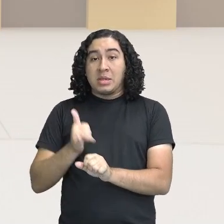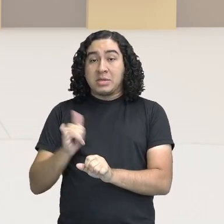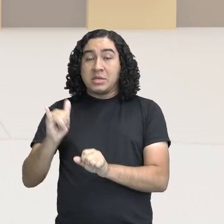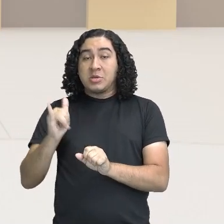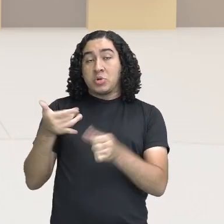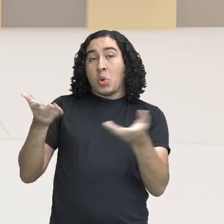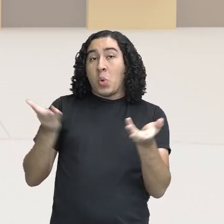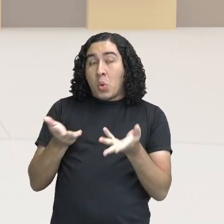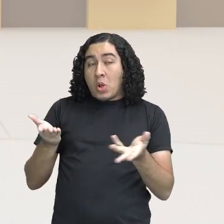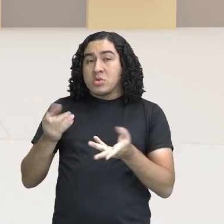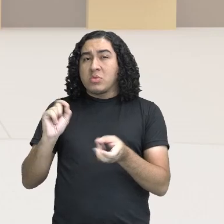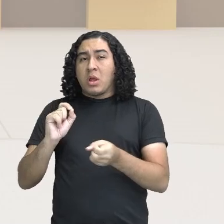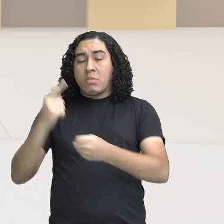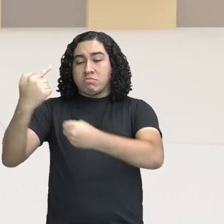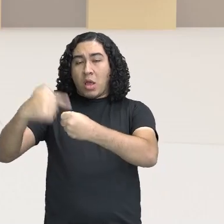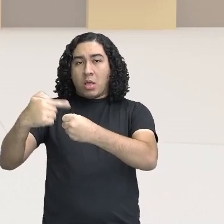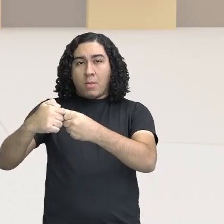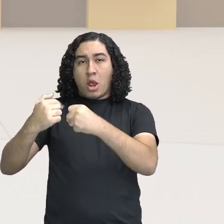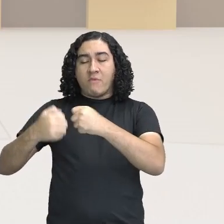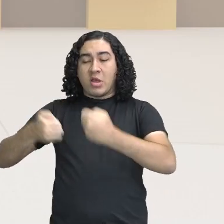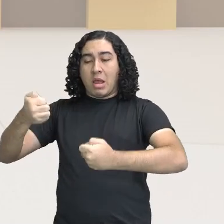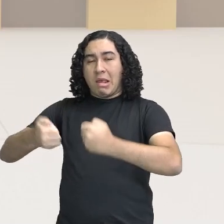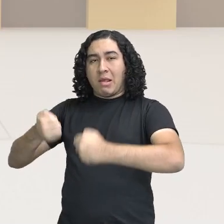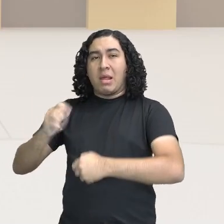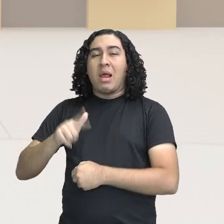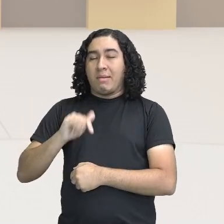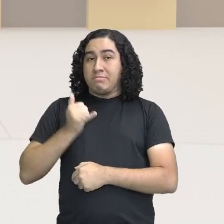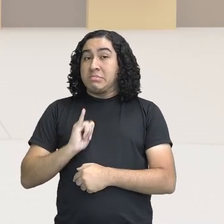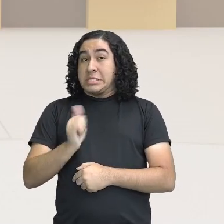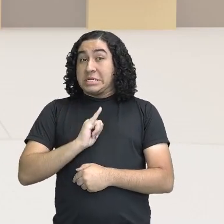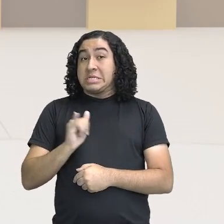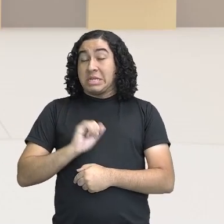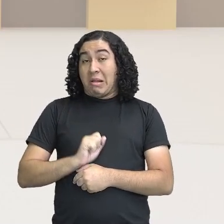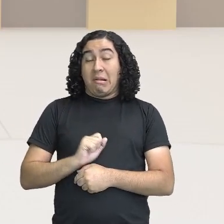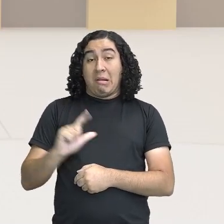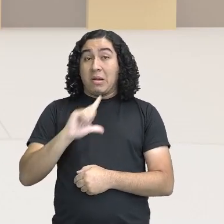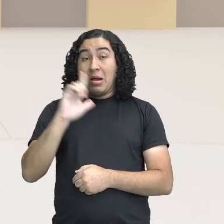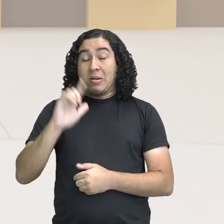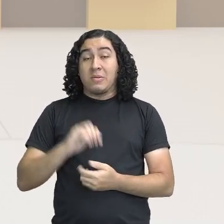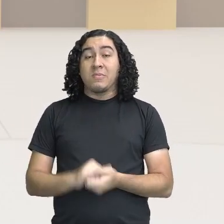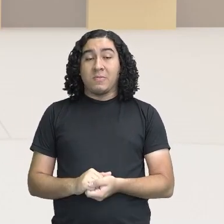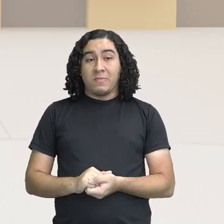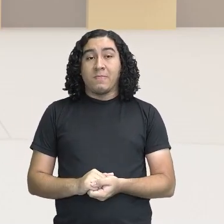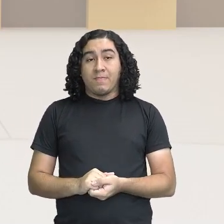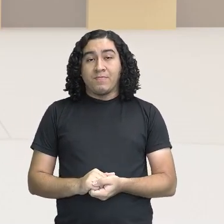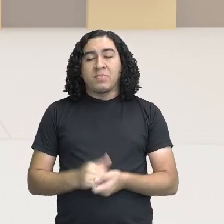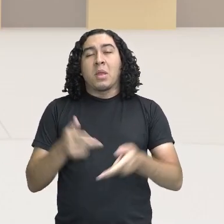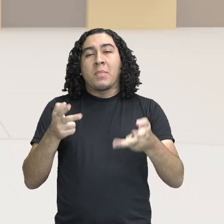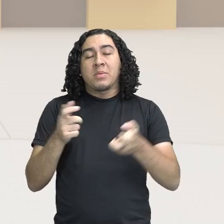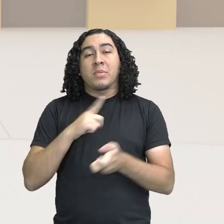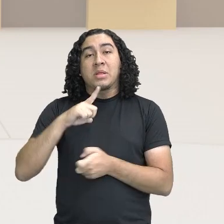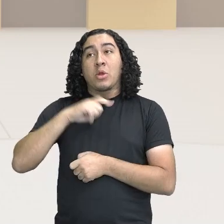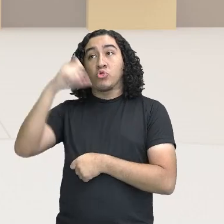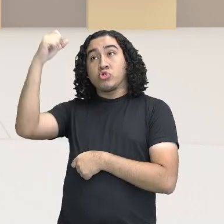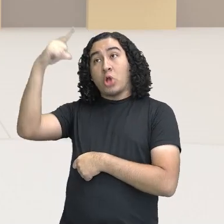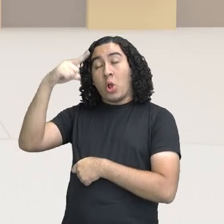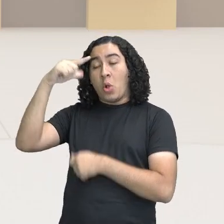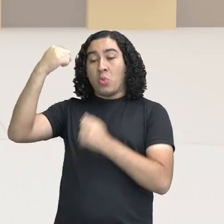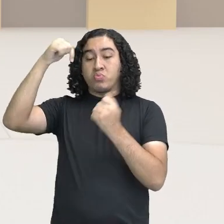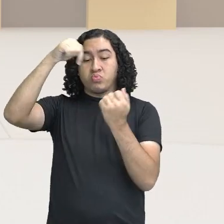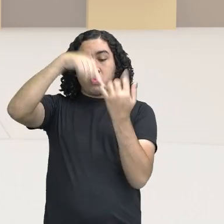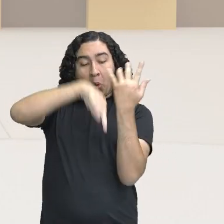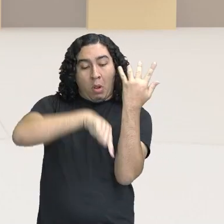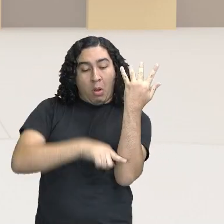gente falou, é muita energia, tá? Então note que a energia do sol passou pela fotossíntese e